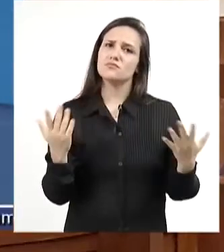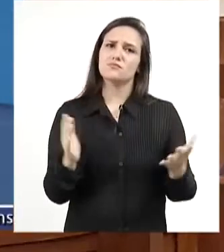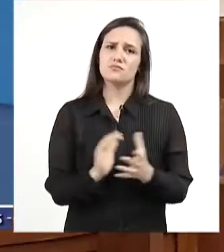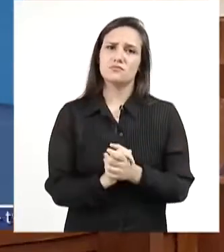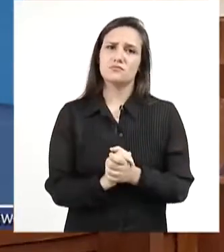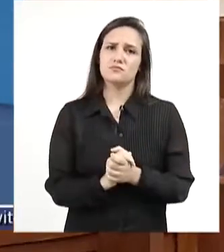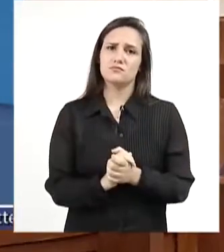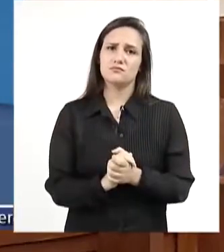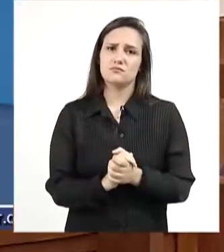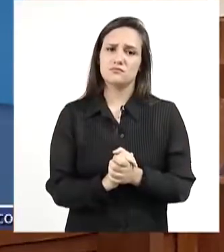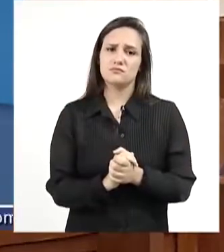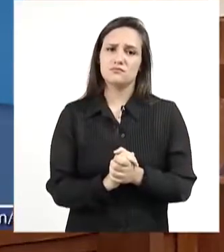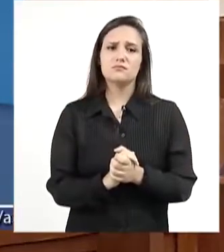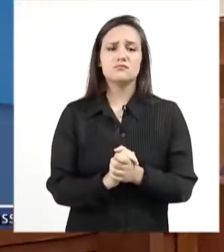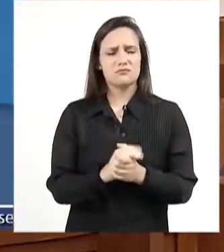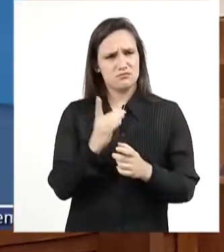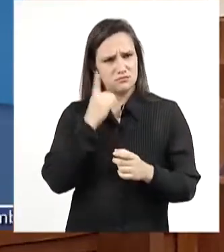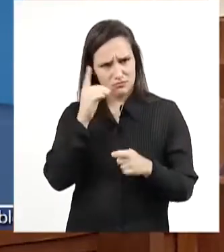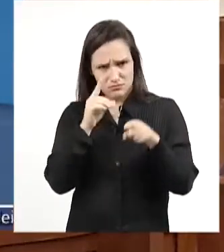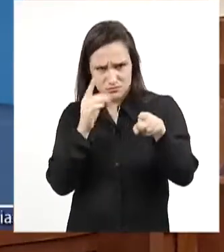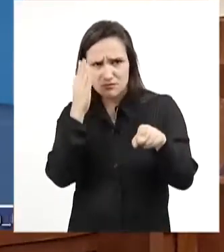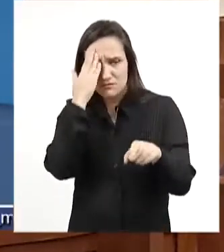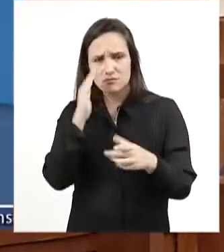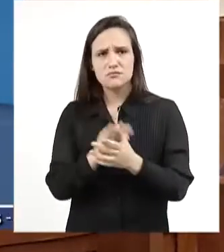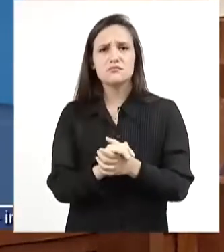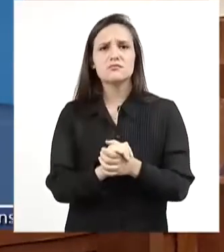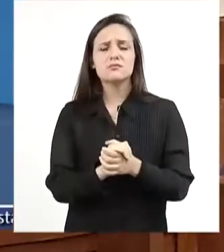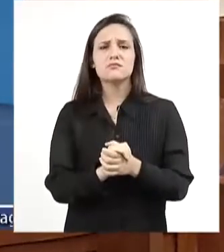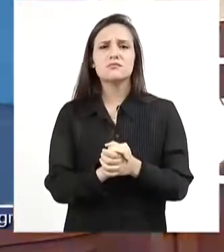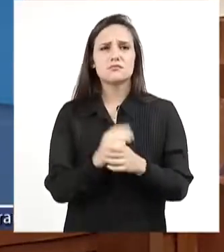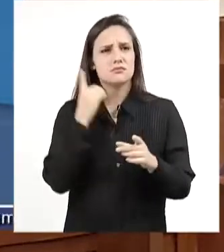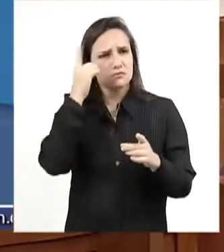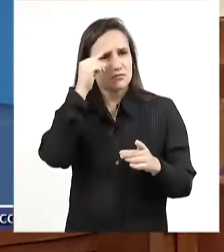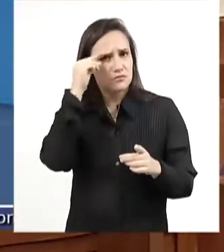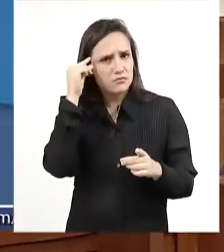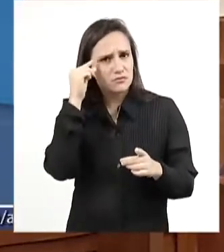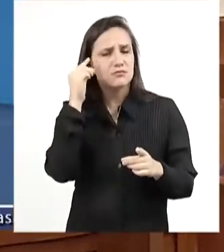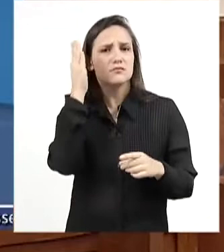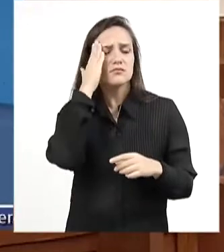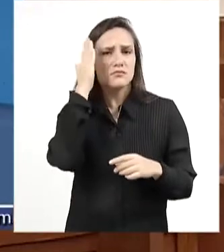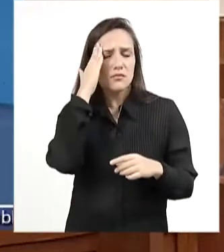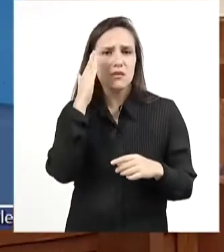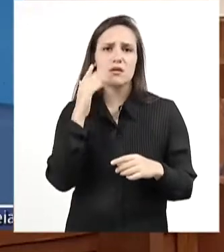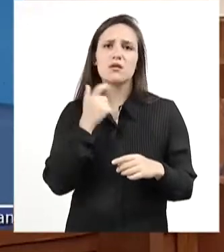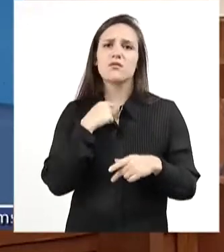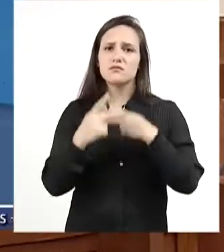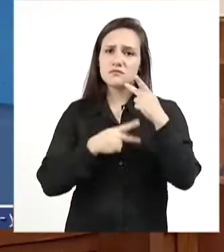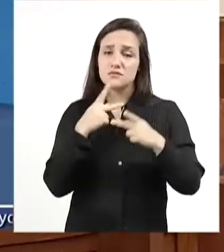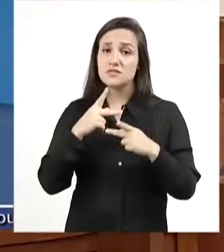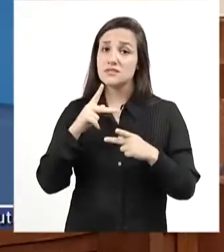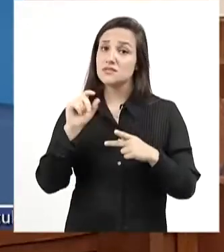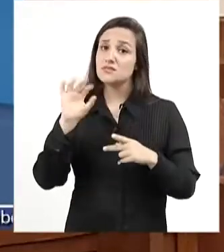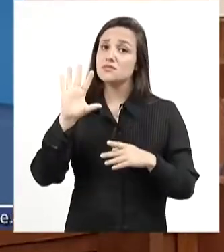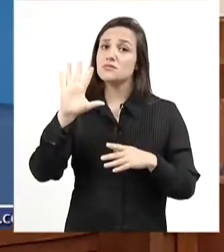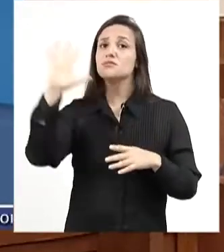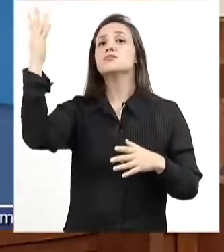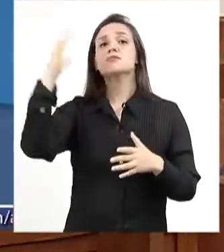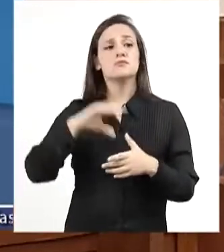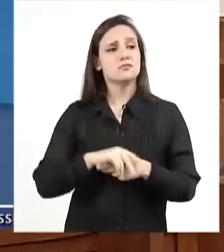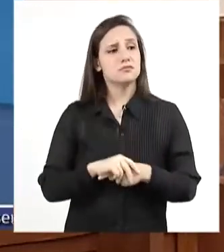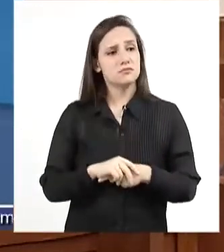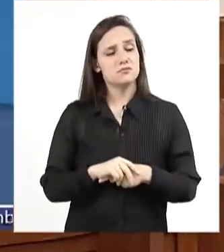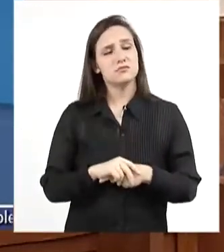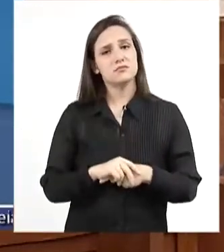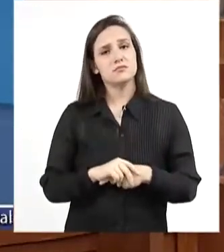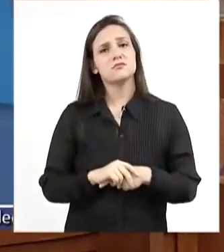nessa tribuna e eu fiz uma parte falando da violência que aconteceu após o carnaval, e eu disse, gostaria que vossas senhorias